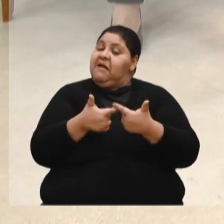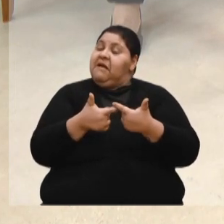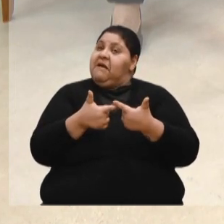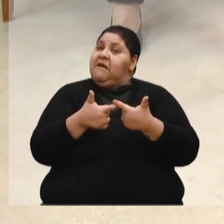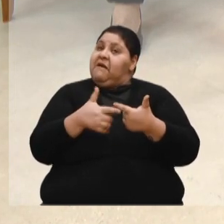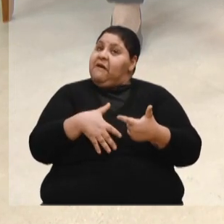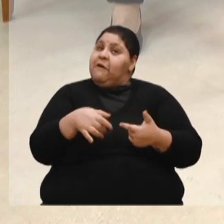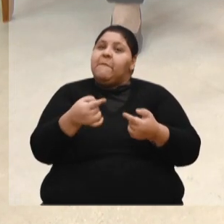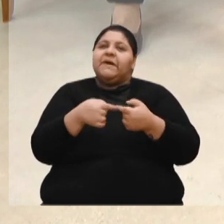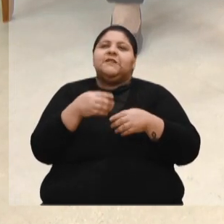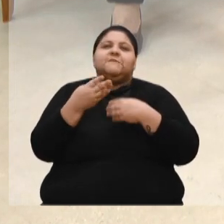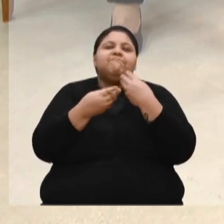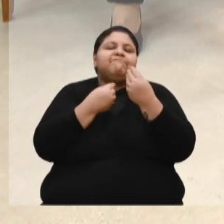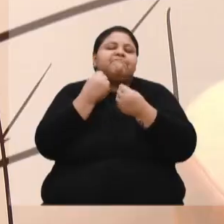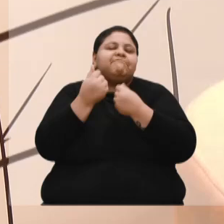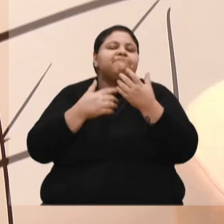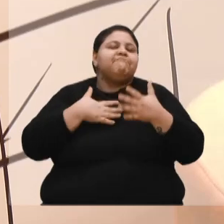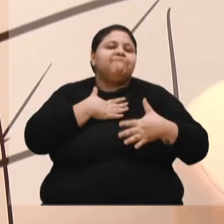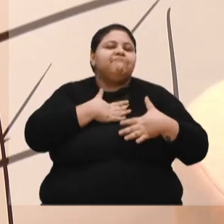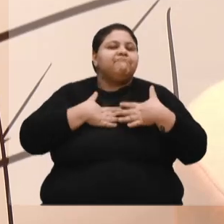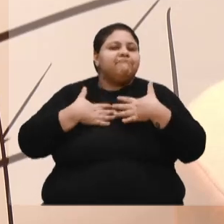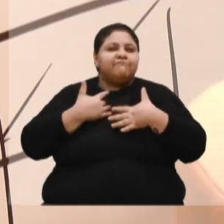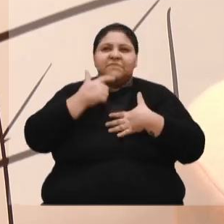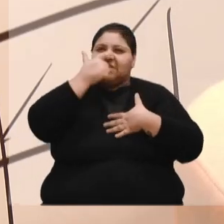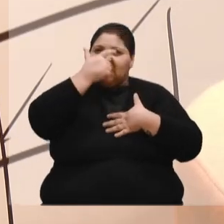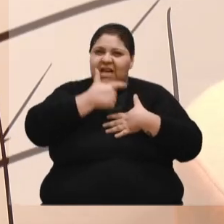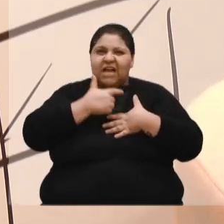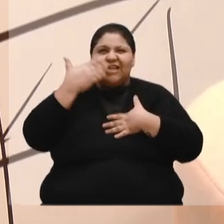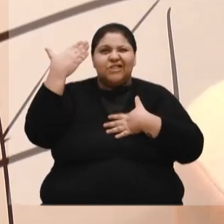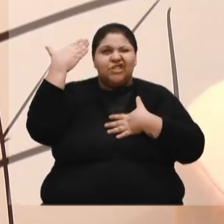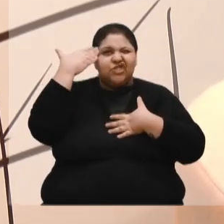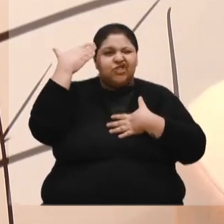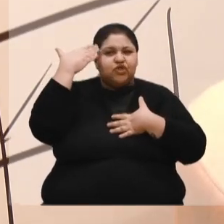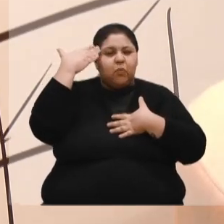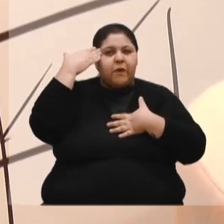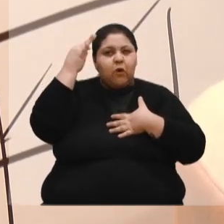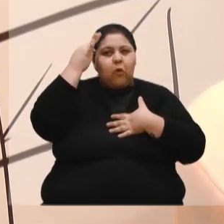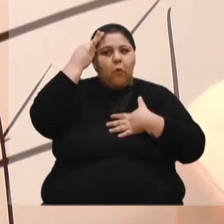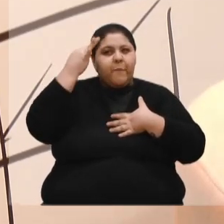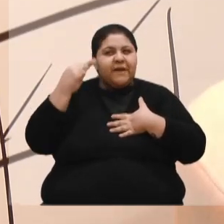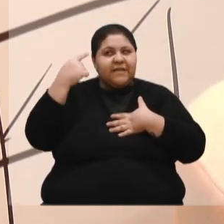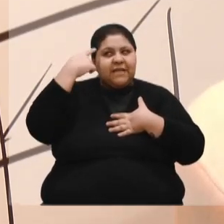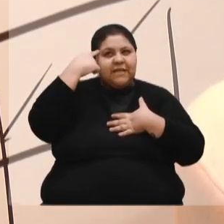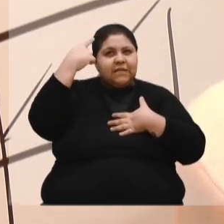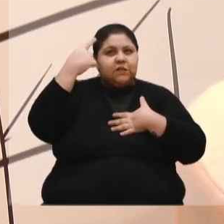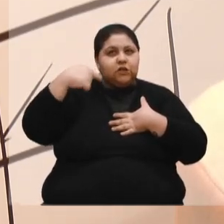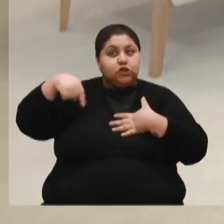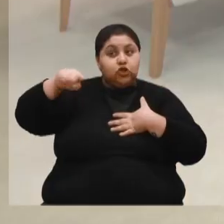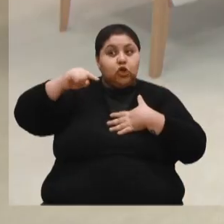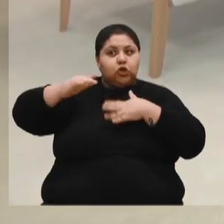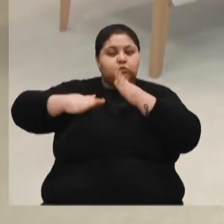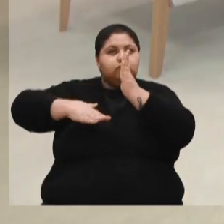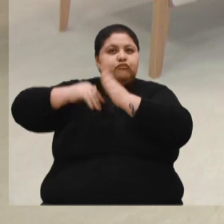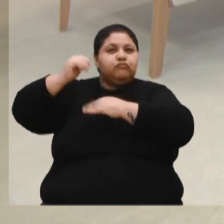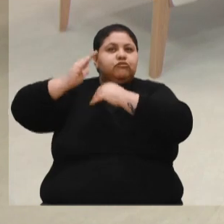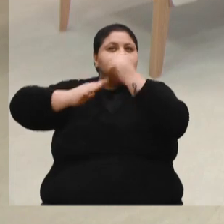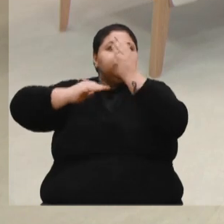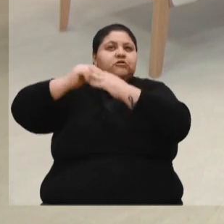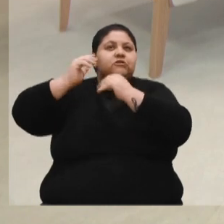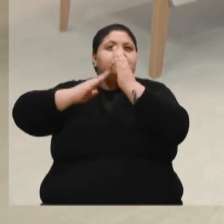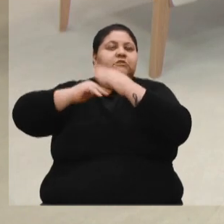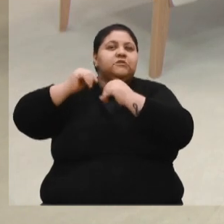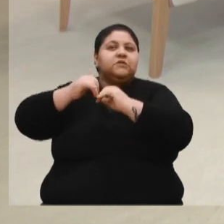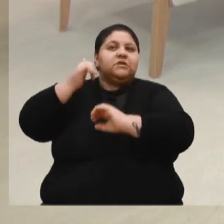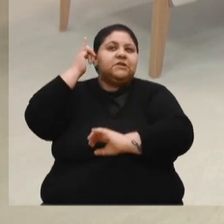né? Mas ao mesmo tempo muito saboroso, muito prazeroso. E acho que ele soube capturar muito bem a ideia que nós construímos